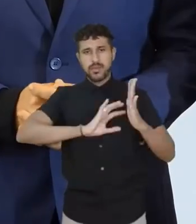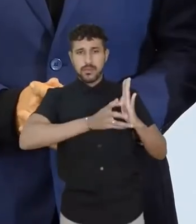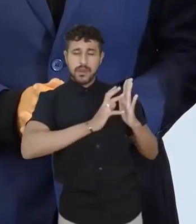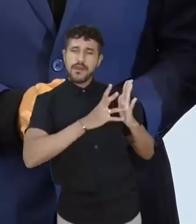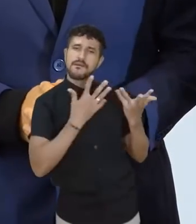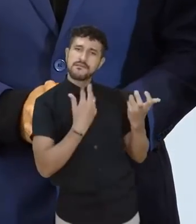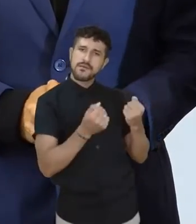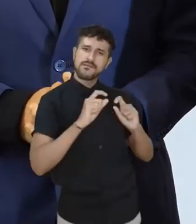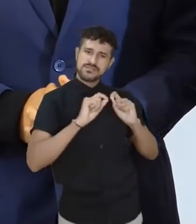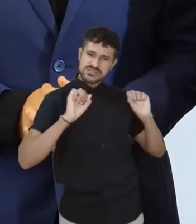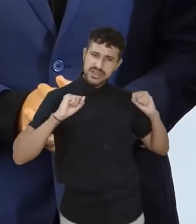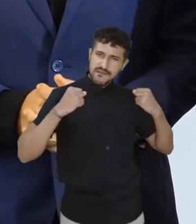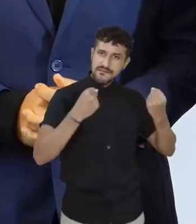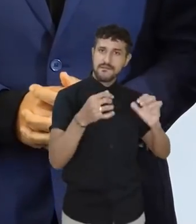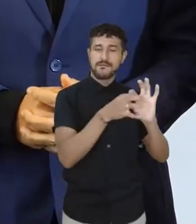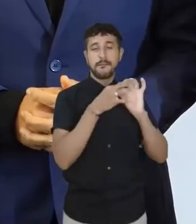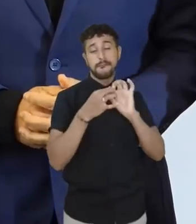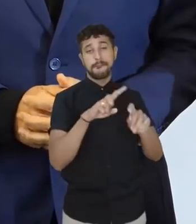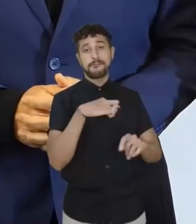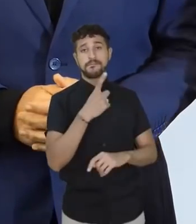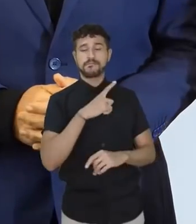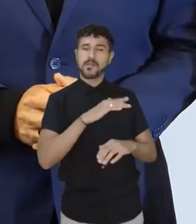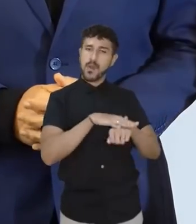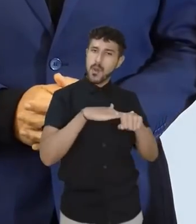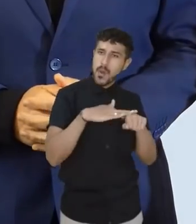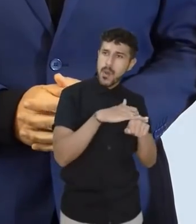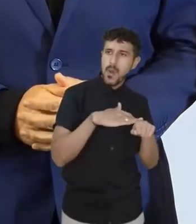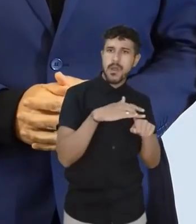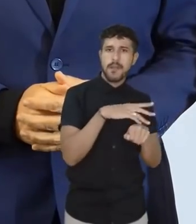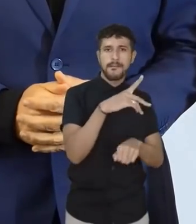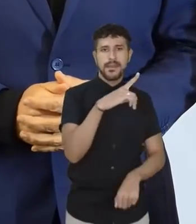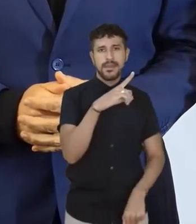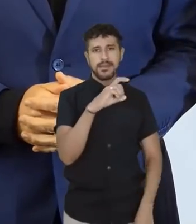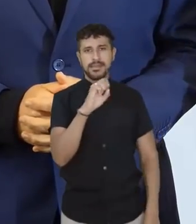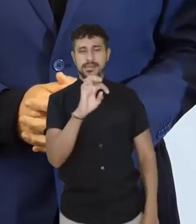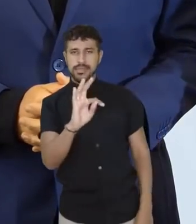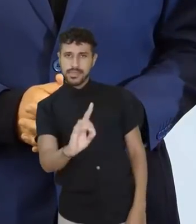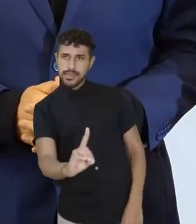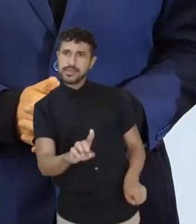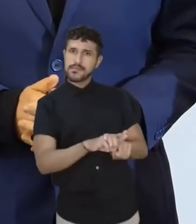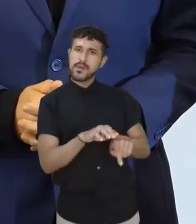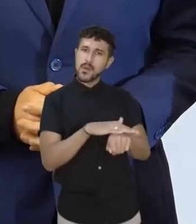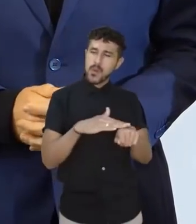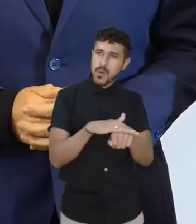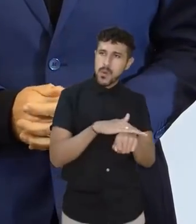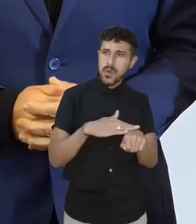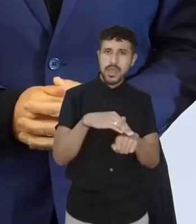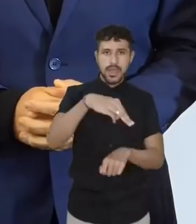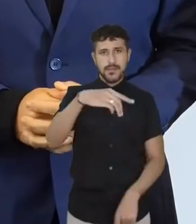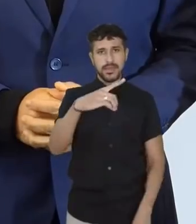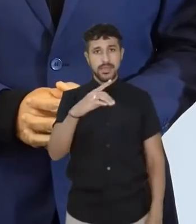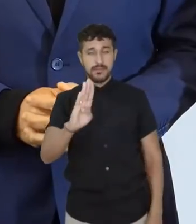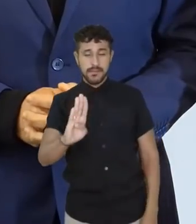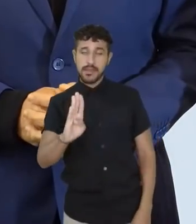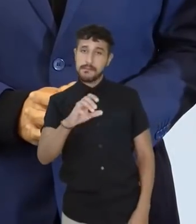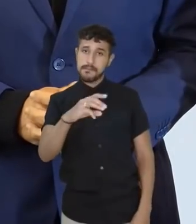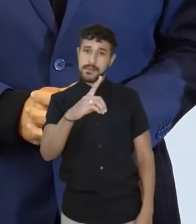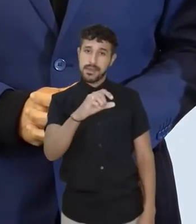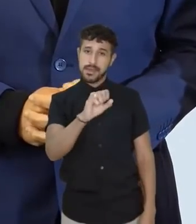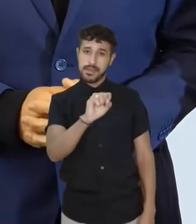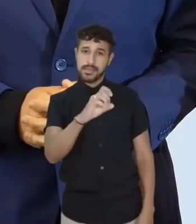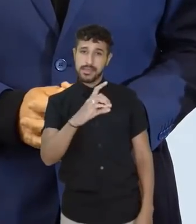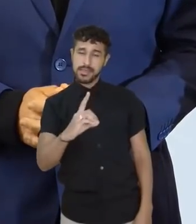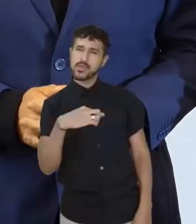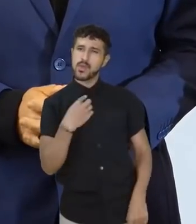esforço conjunto. Nós temos conversado muito com o PSD e temos conversado também com o MDB. Né? Com o PSD, a gente tem conversado com o